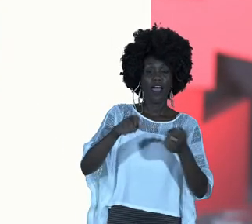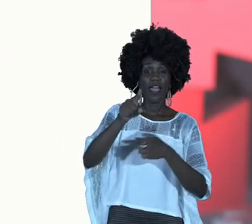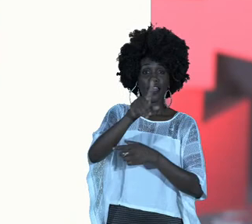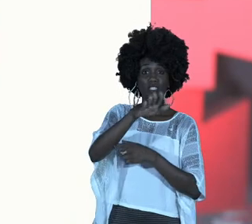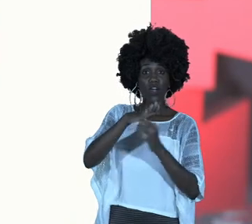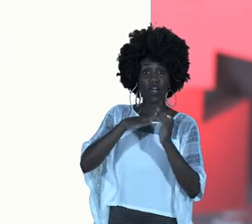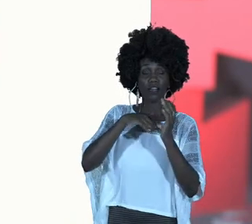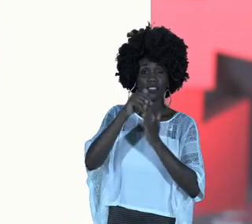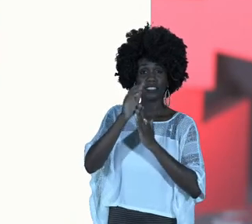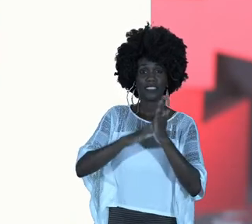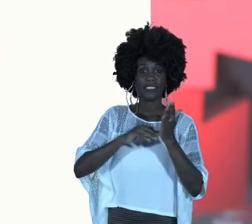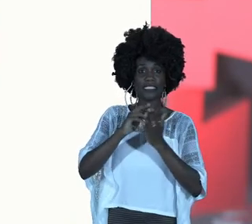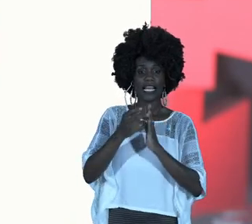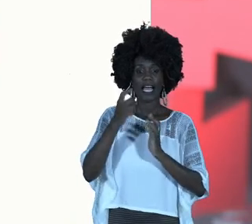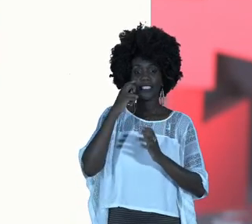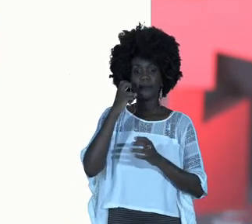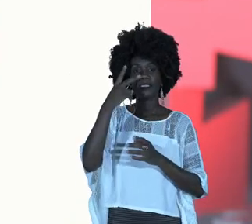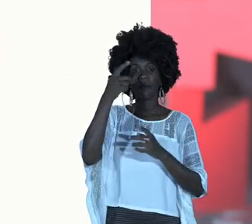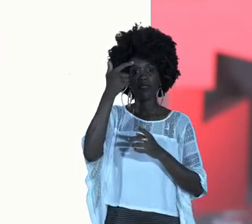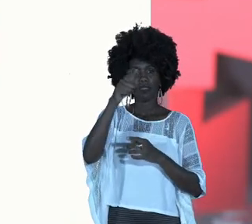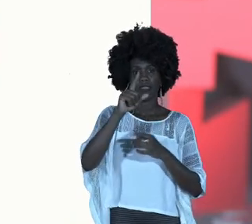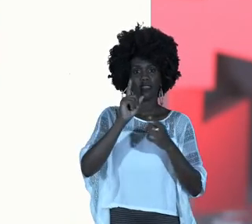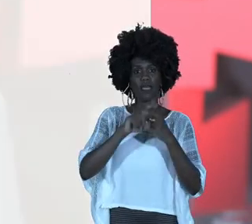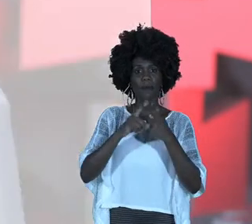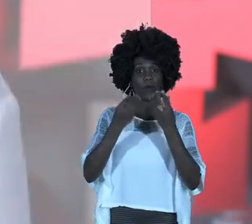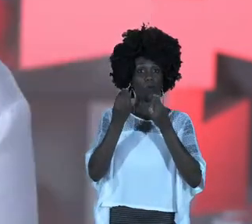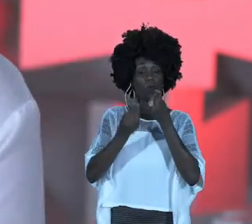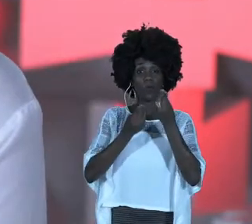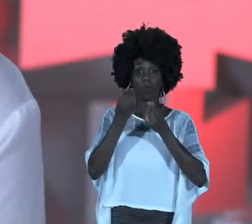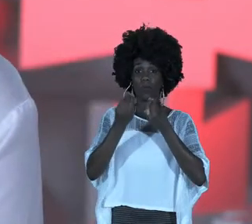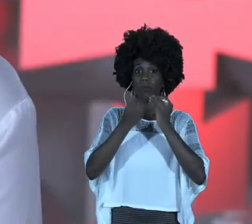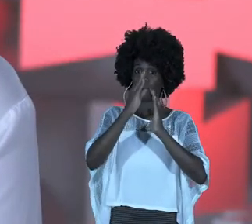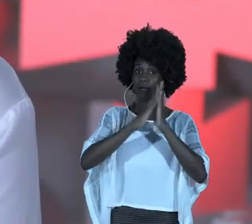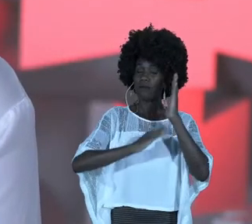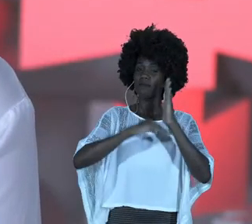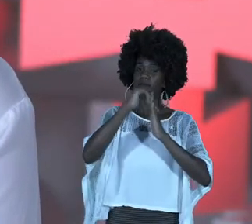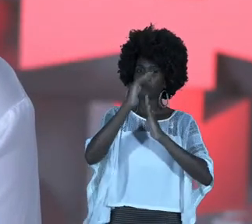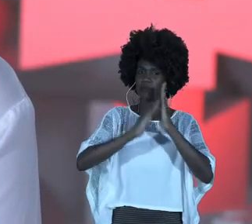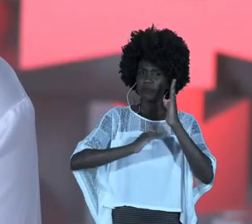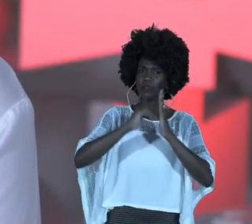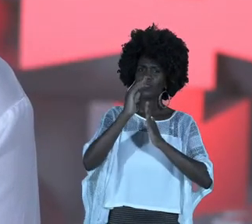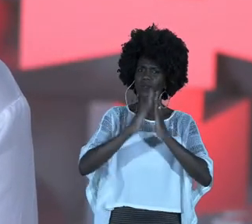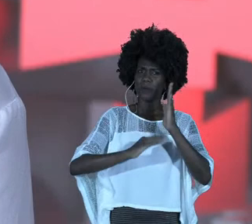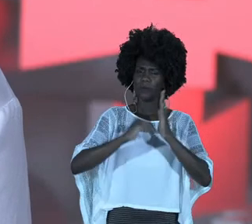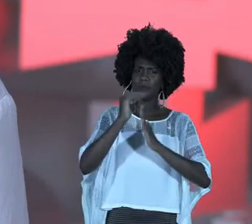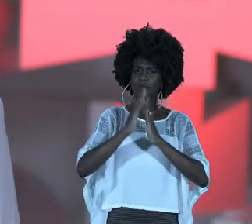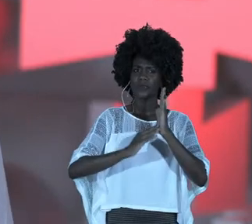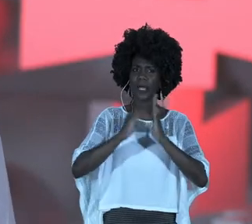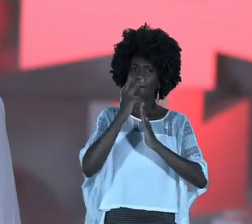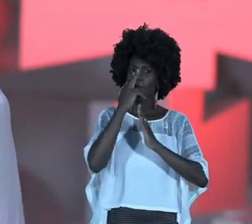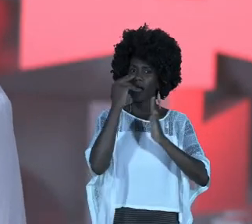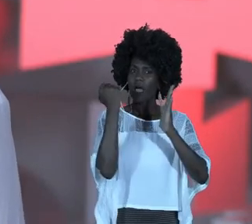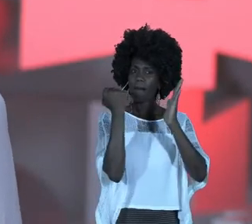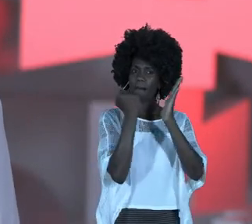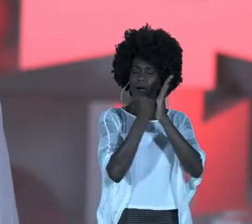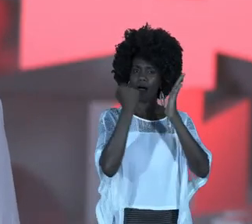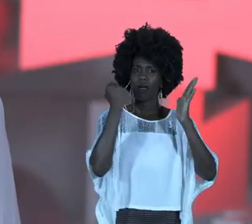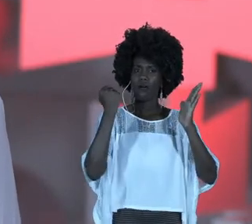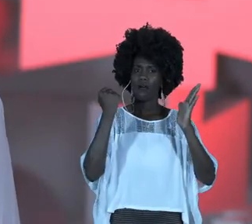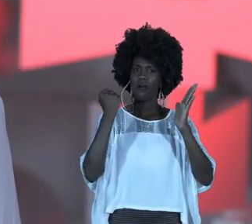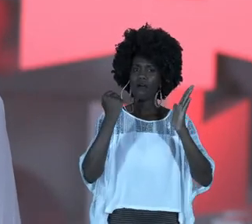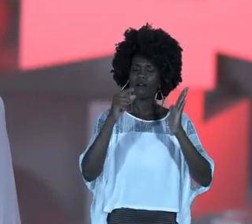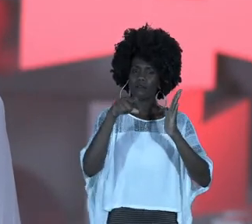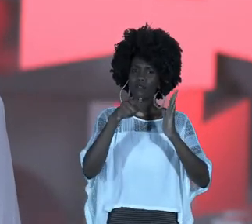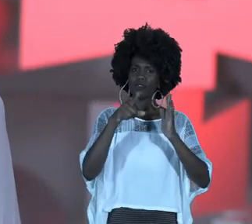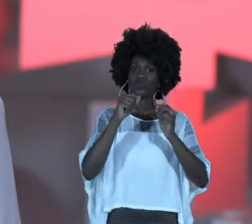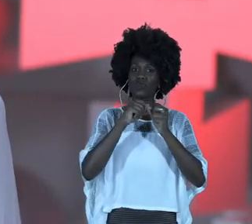tela. E aí a gente vê também como a pintura, ela fica com a marca